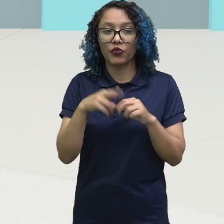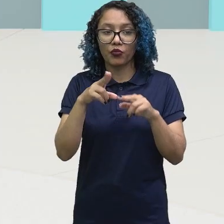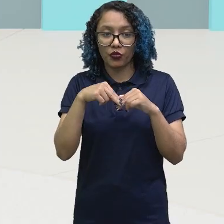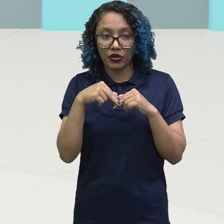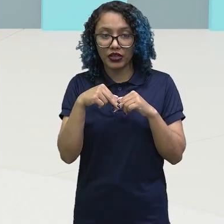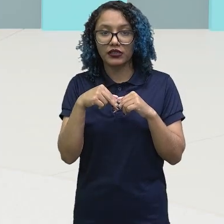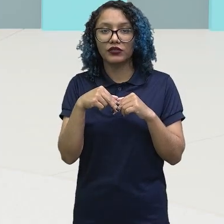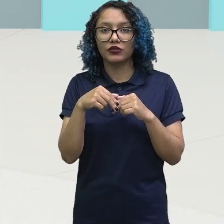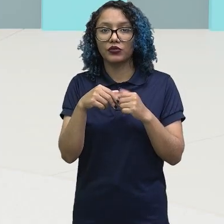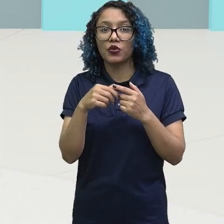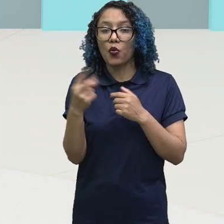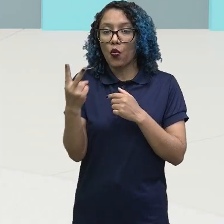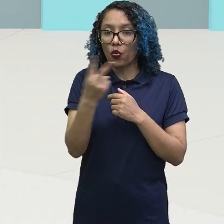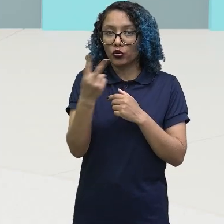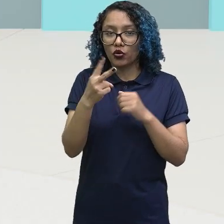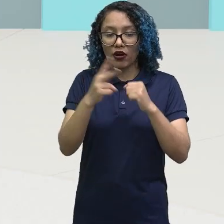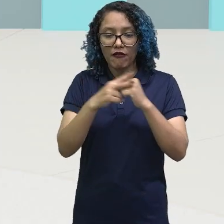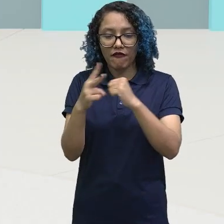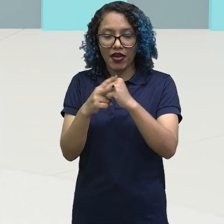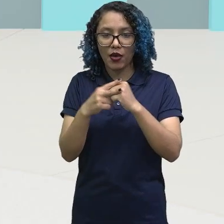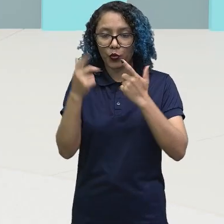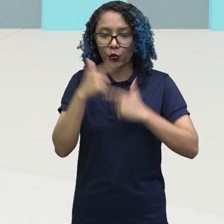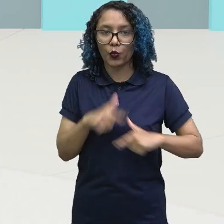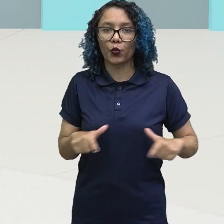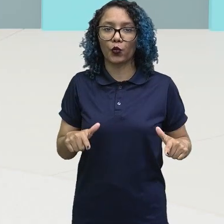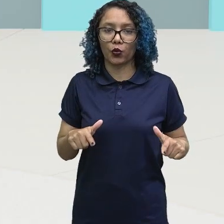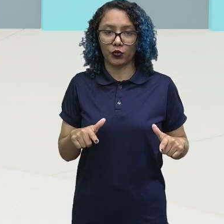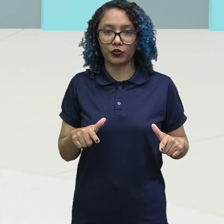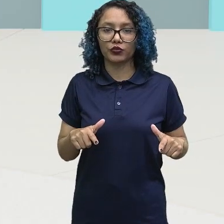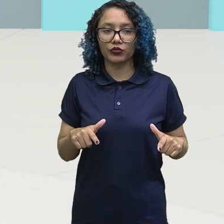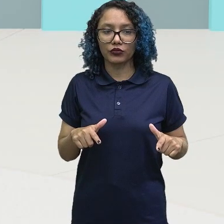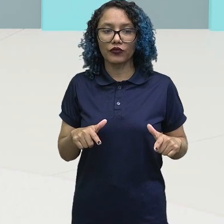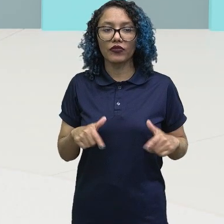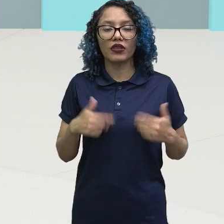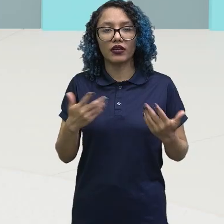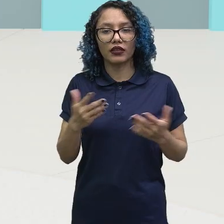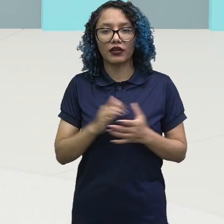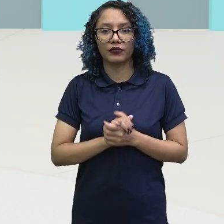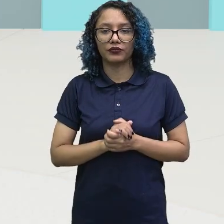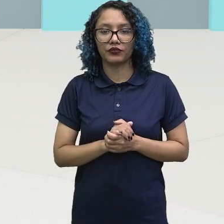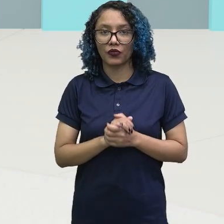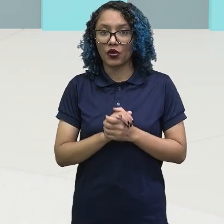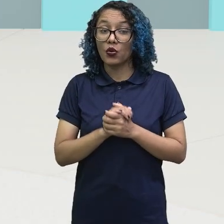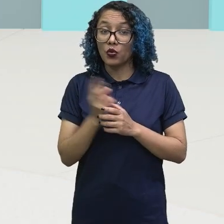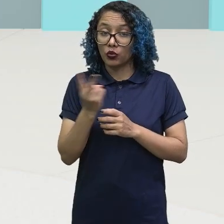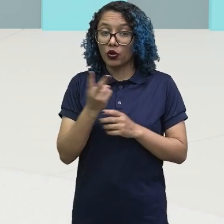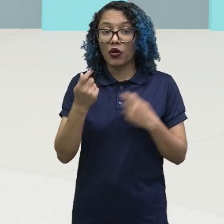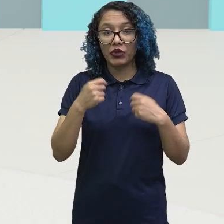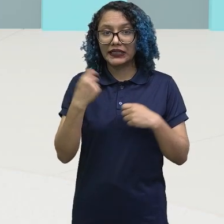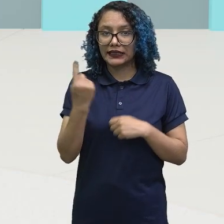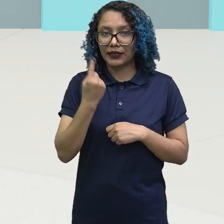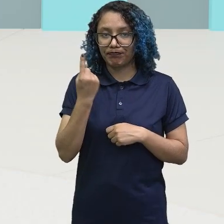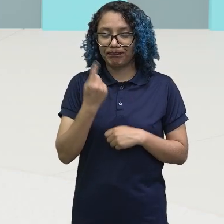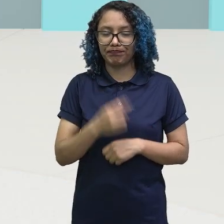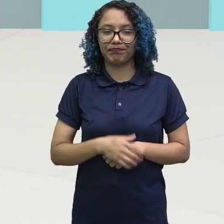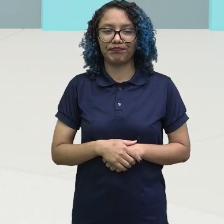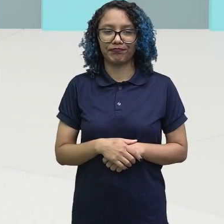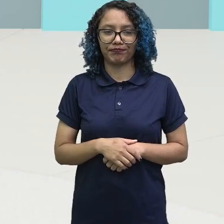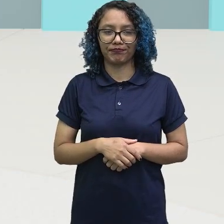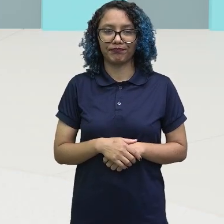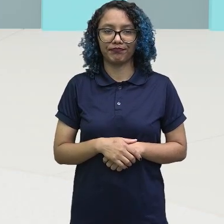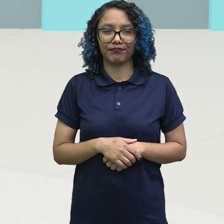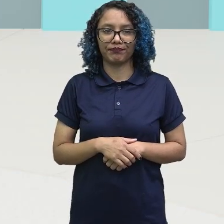essa impessoalidade, o verbo haver aí, ao outro verbo, ficando os dois, então, no singular. Tá bom? E aí,